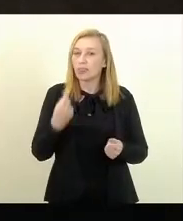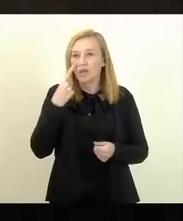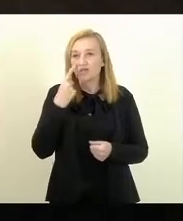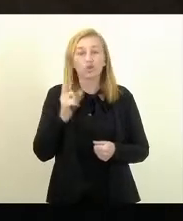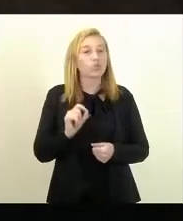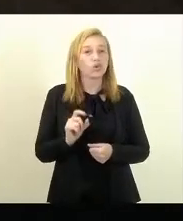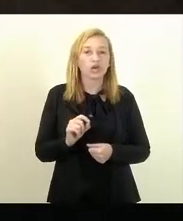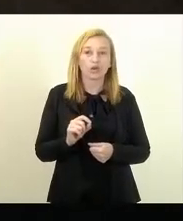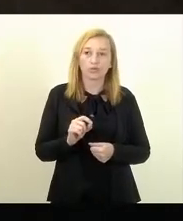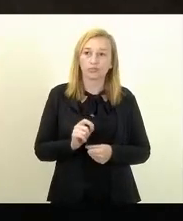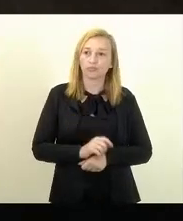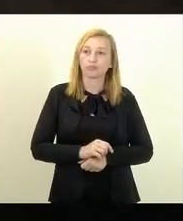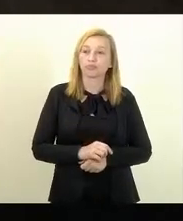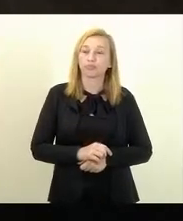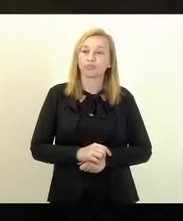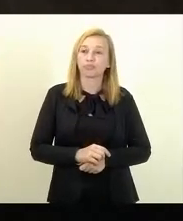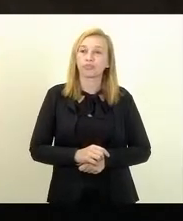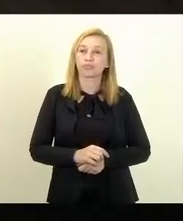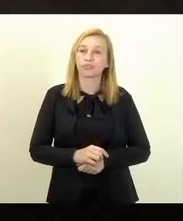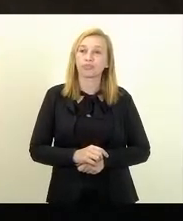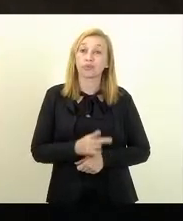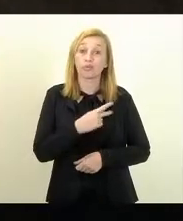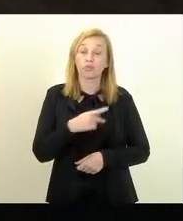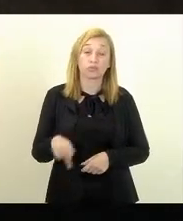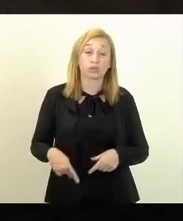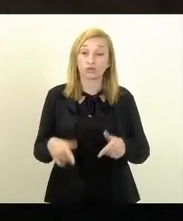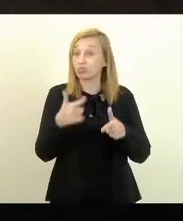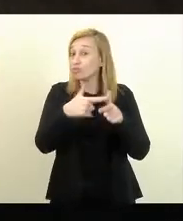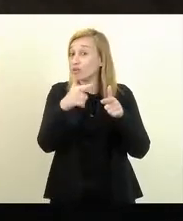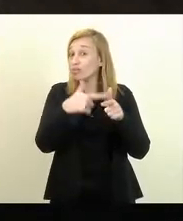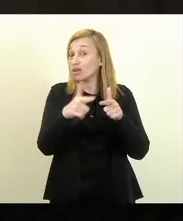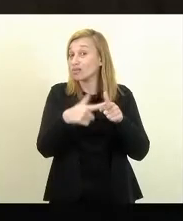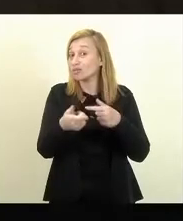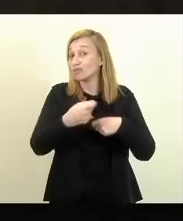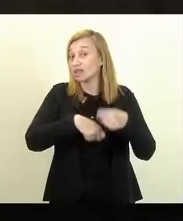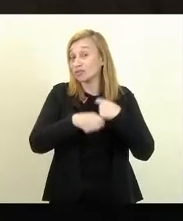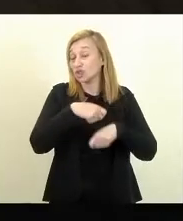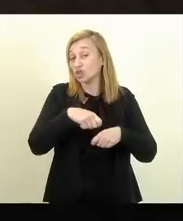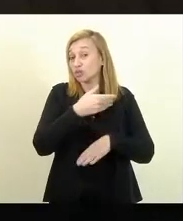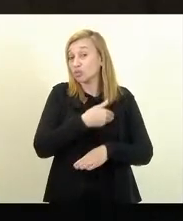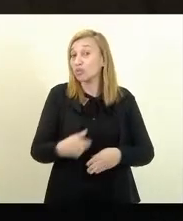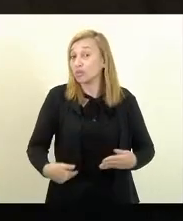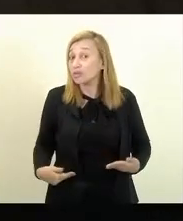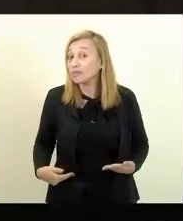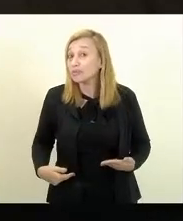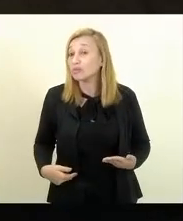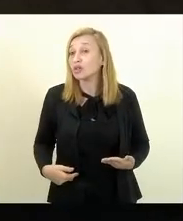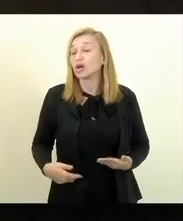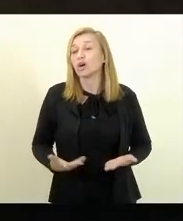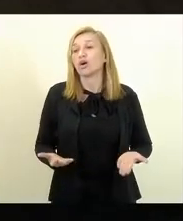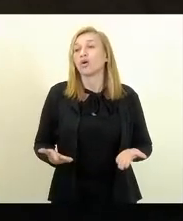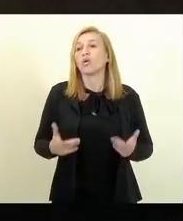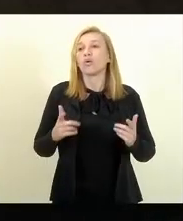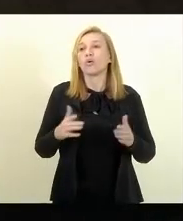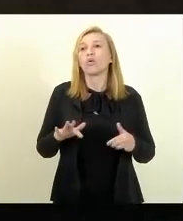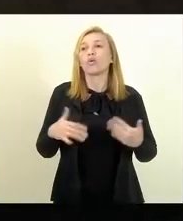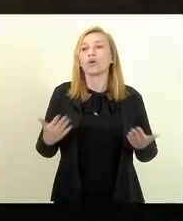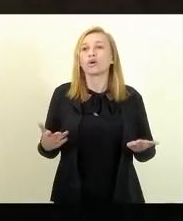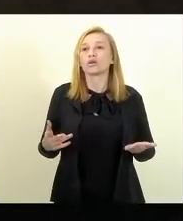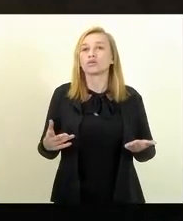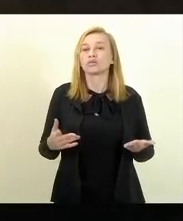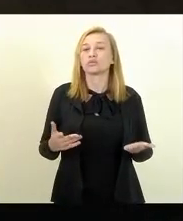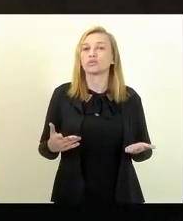que busca enfrentar, presidente, um problema muito recorrente na administração pública, quando a corda